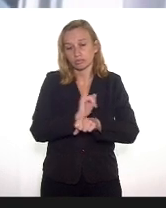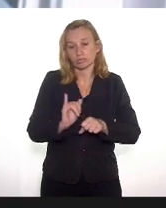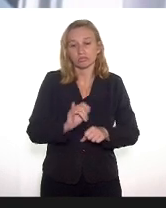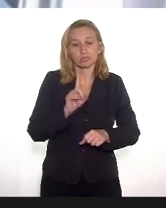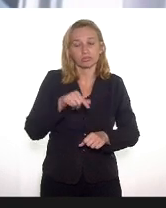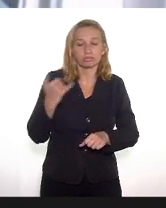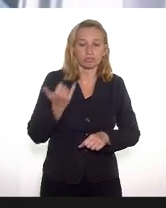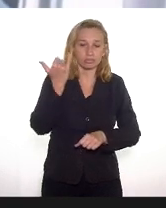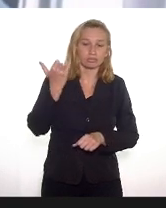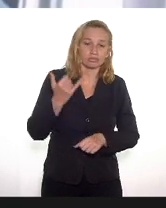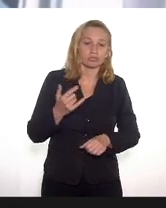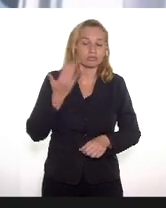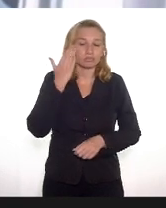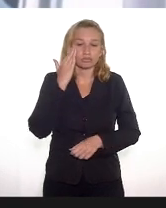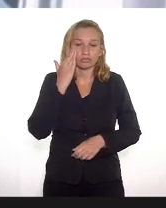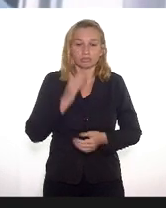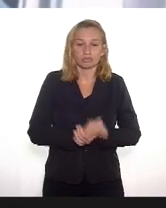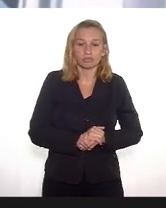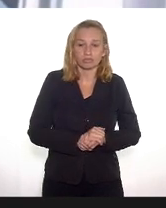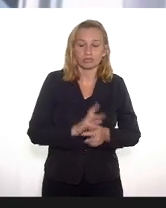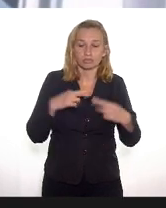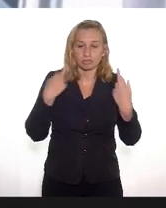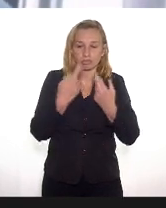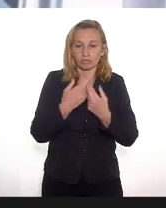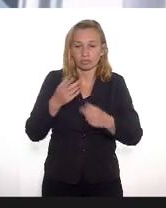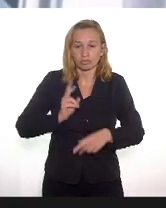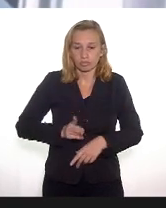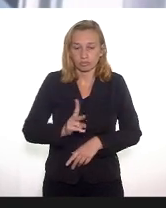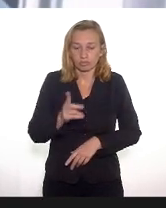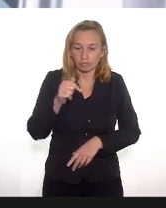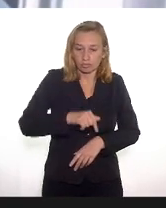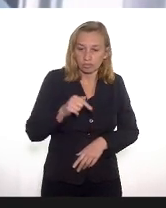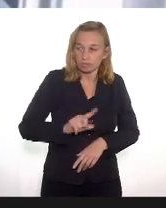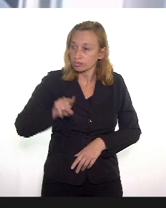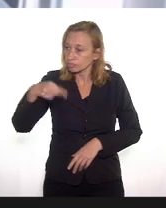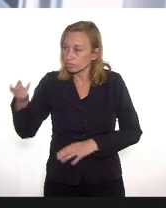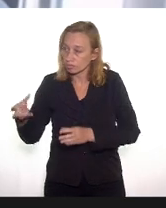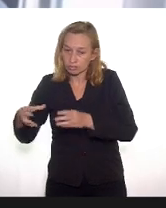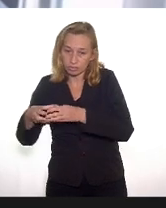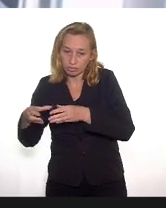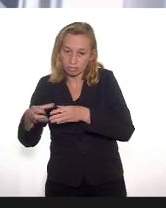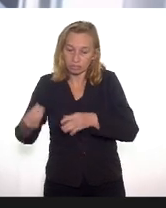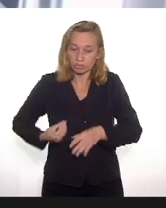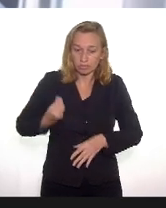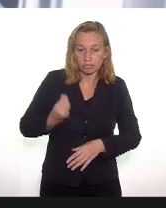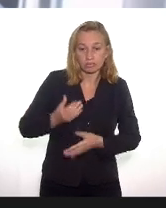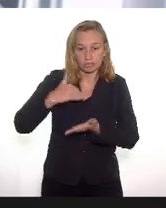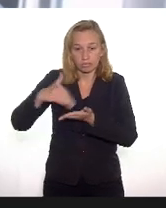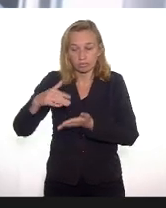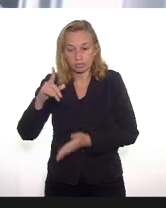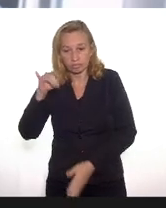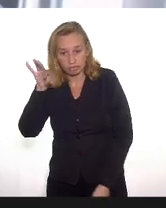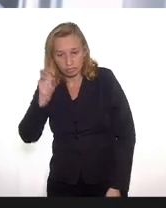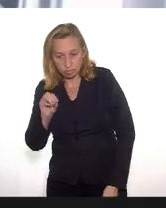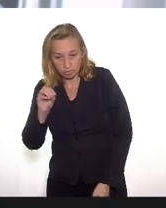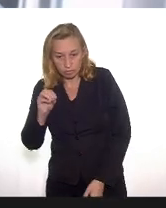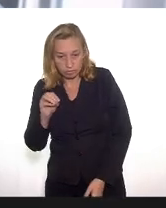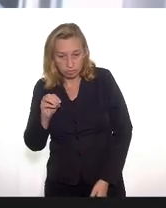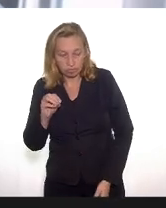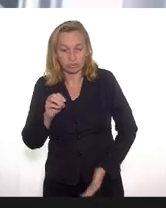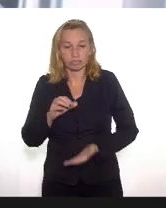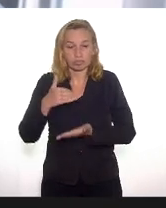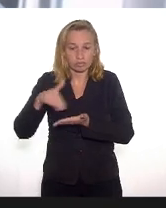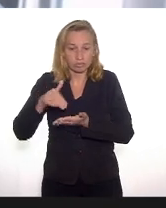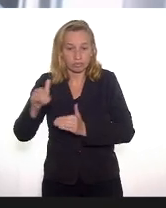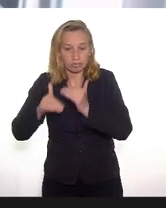muito importante que a gente possa entender, temos feito audiências constantes aqui em outras comissões, com a presença do secretário Leonardo Soares, que é o secretário